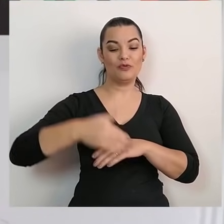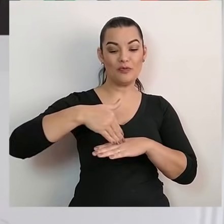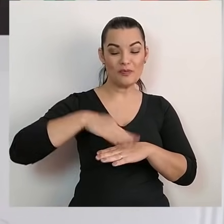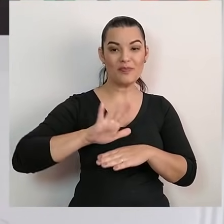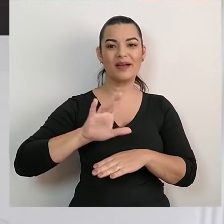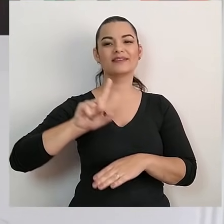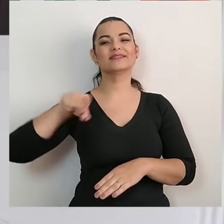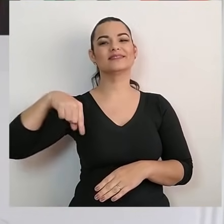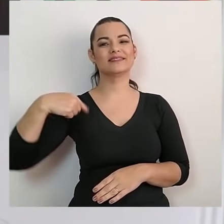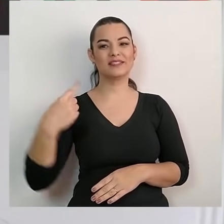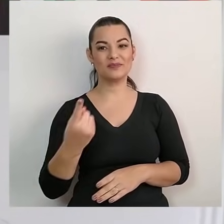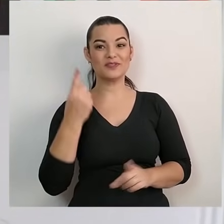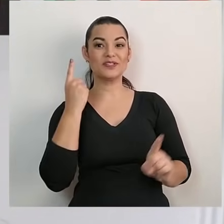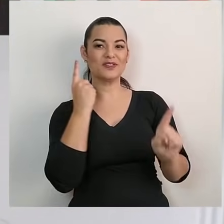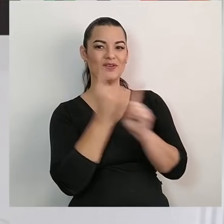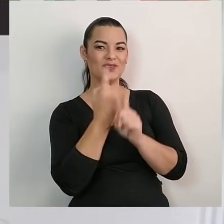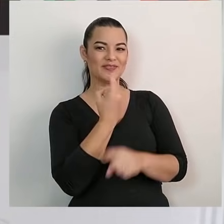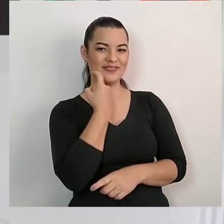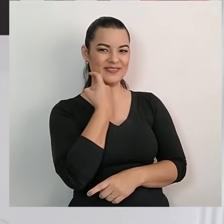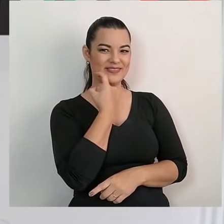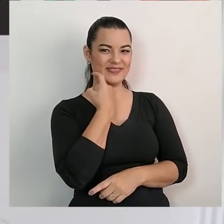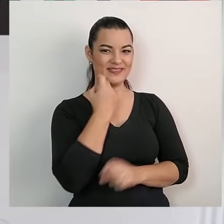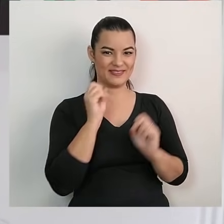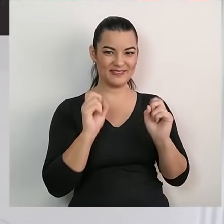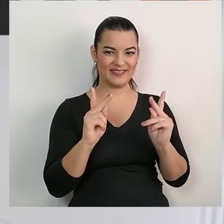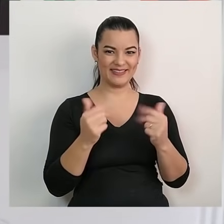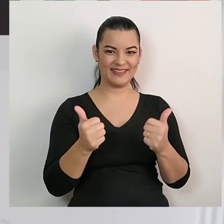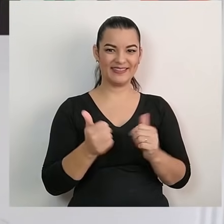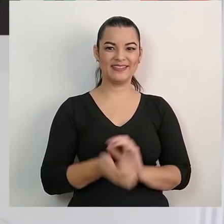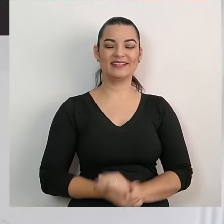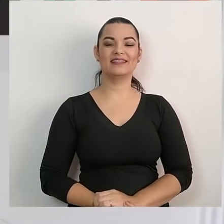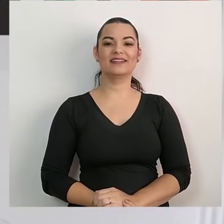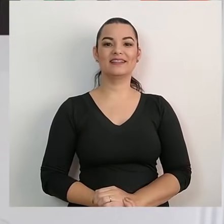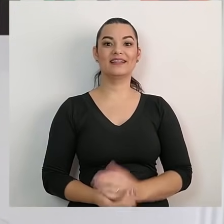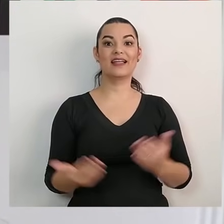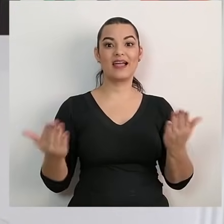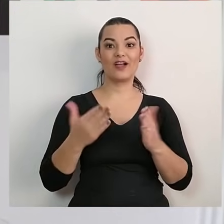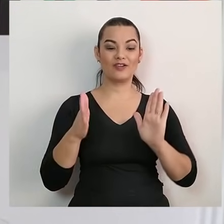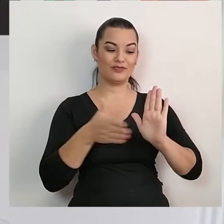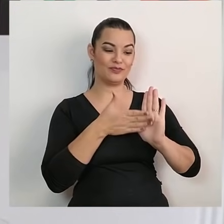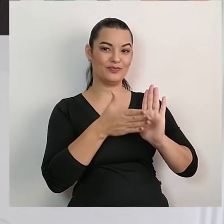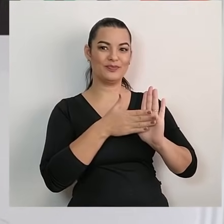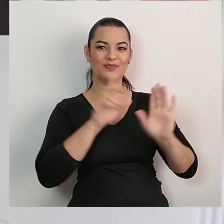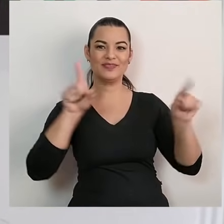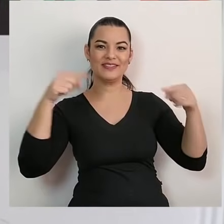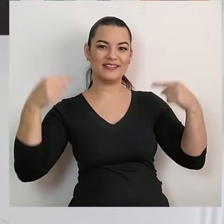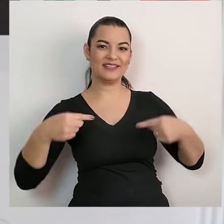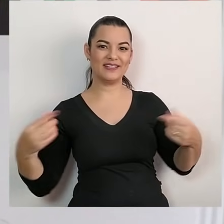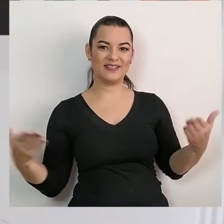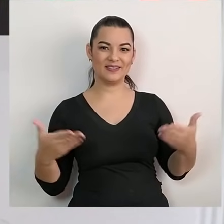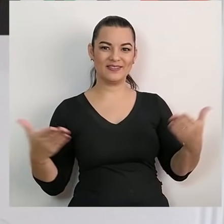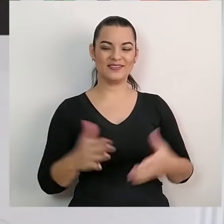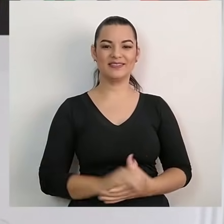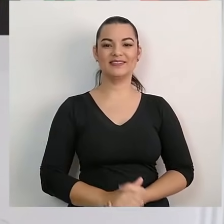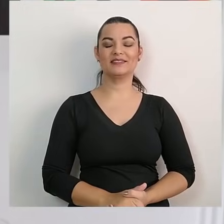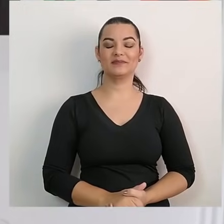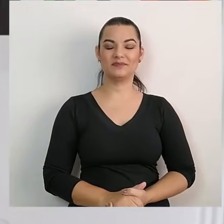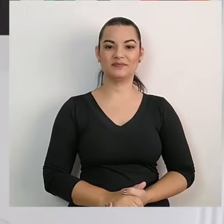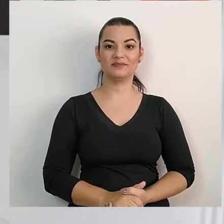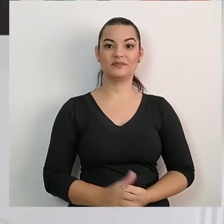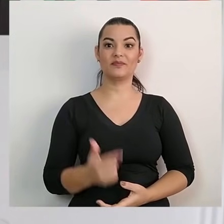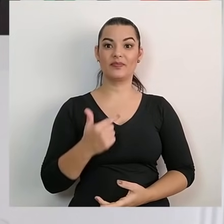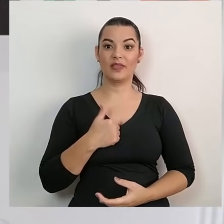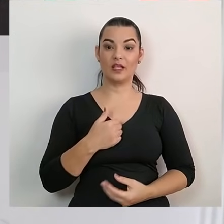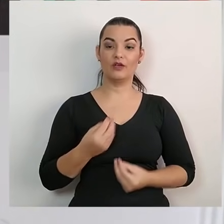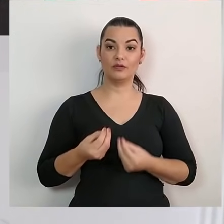um pouco mais no nosso encontro da sexta-feira, tá bom? Então agora vamos à proposta do desafio de hoje. A